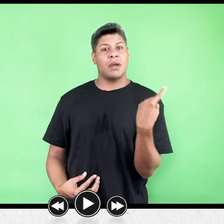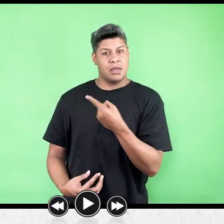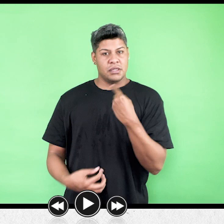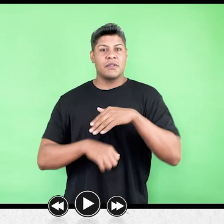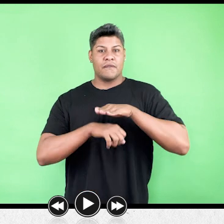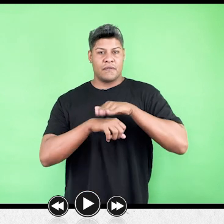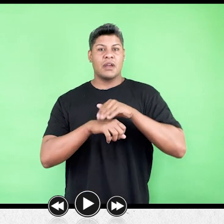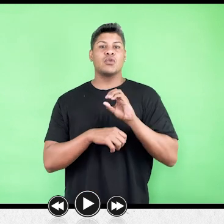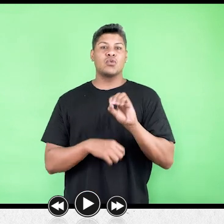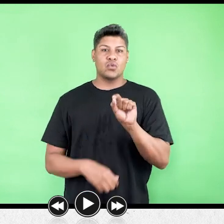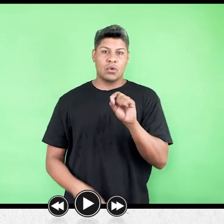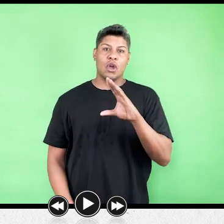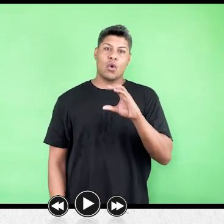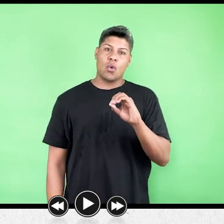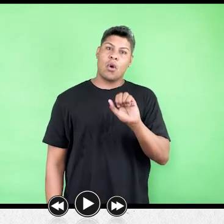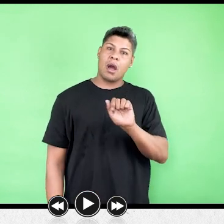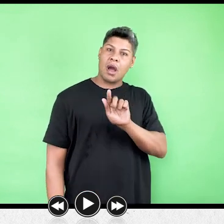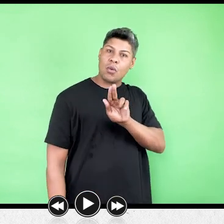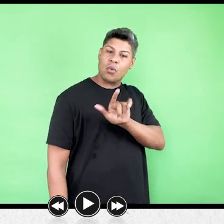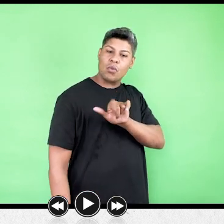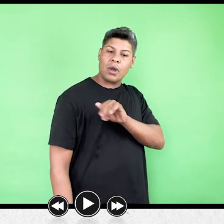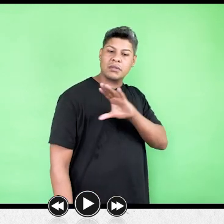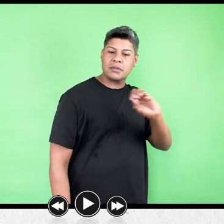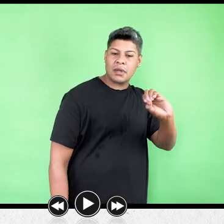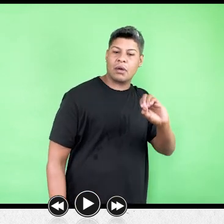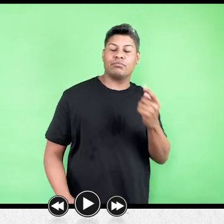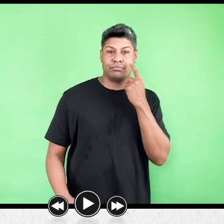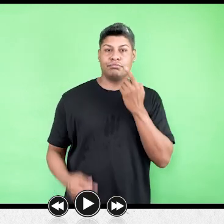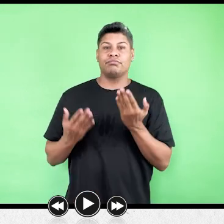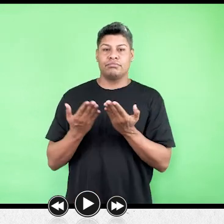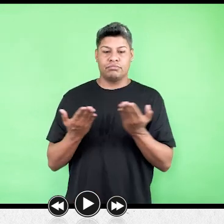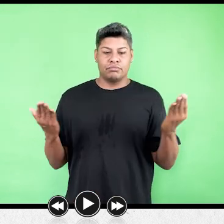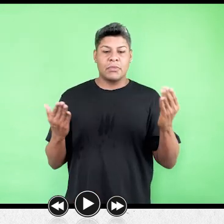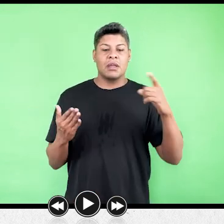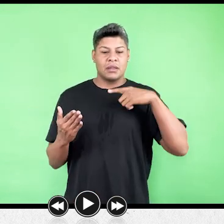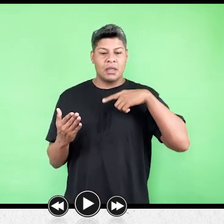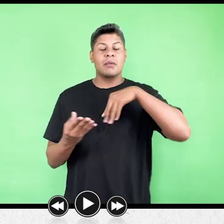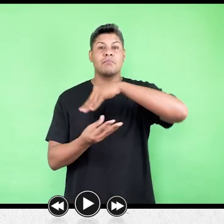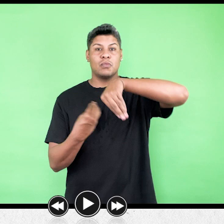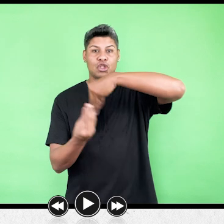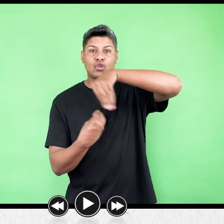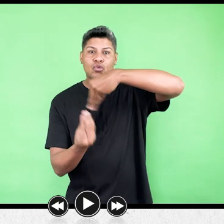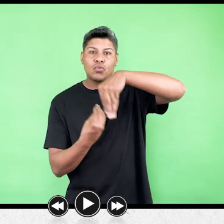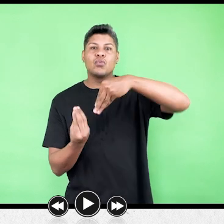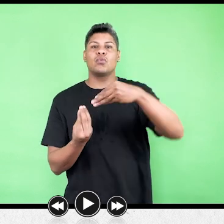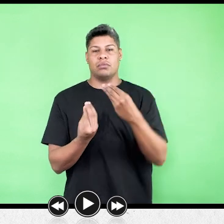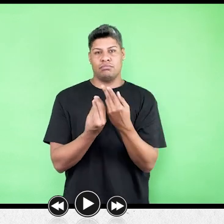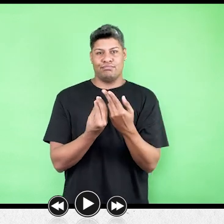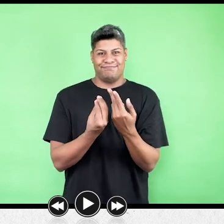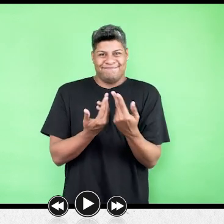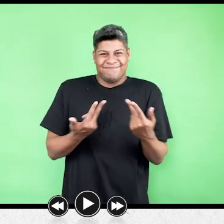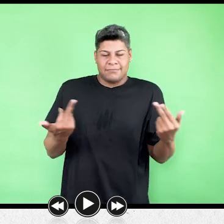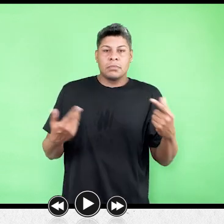propiciar a coagulação, que se chama calha partial. Então, aqui a gente pode ver a aplicação homogênea do agente coagulante, e aí a